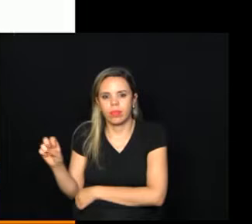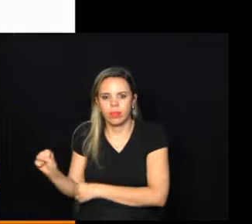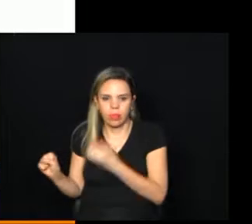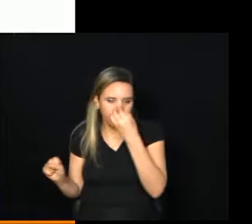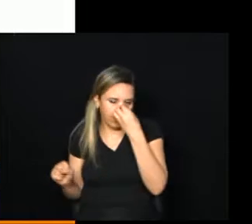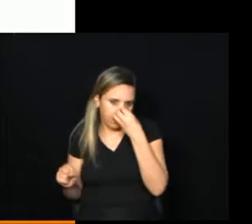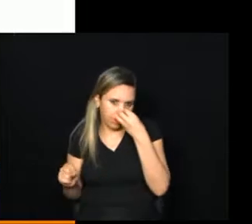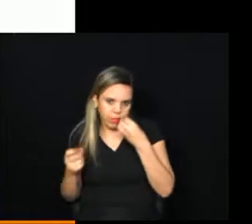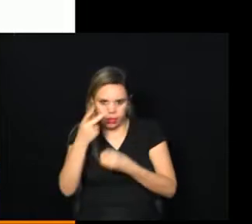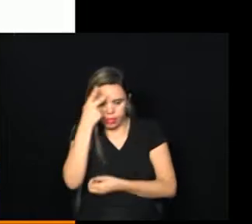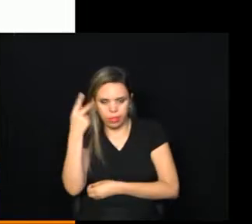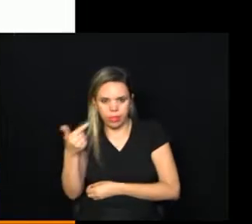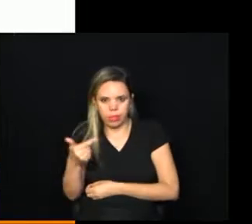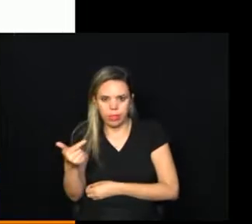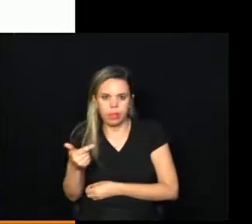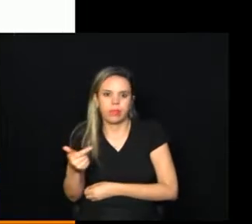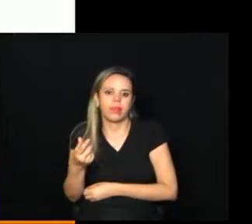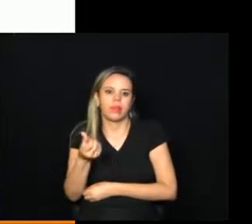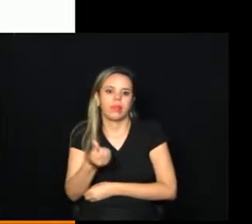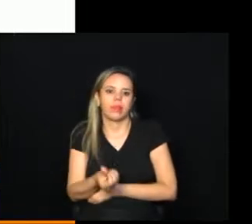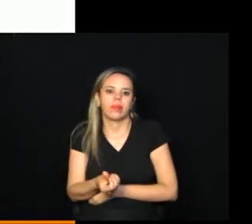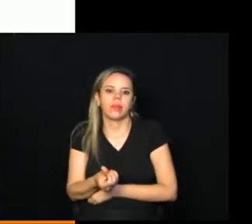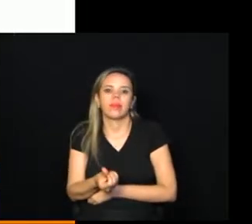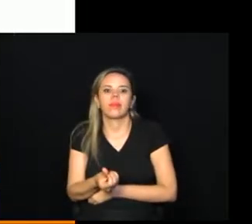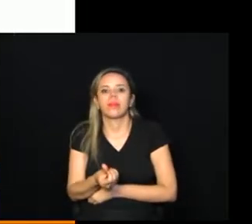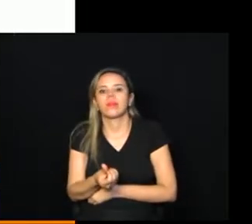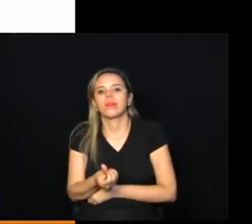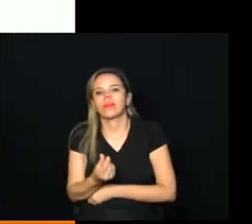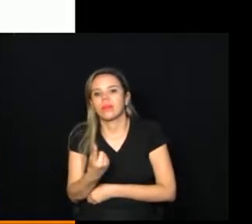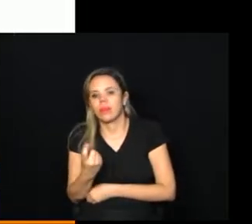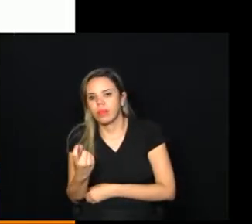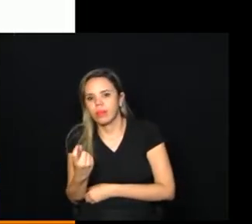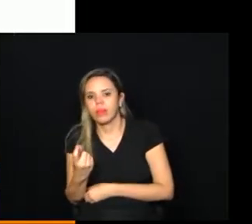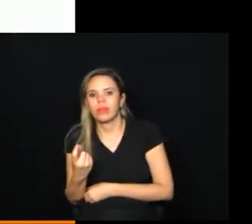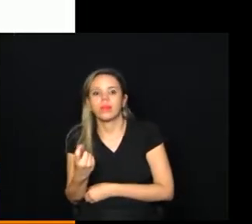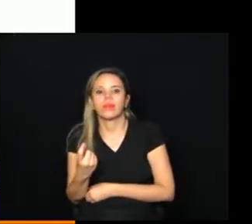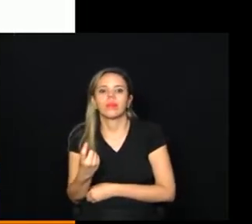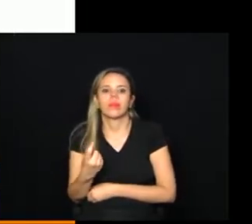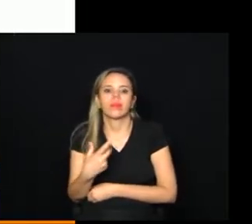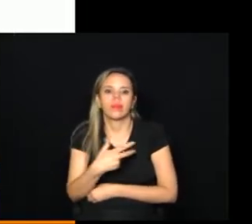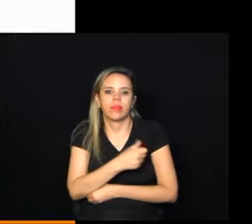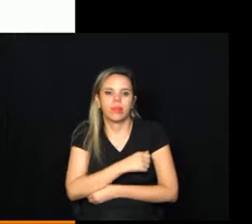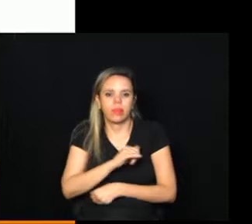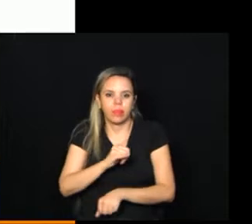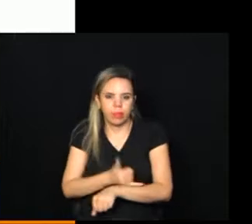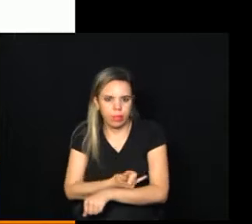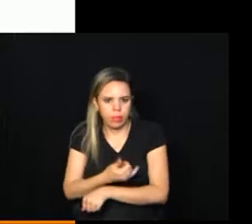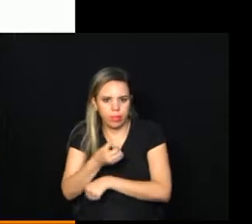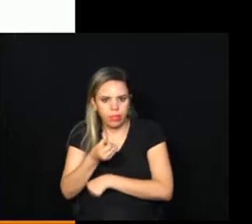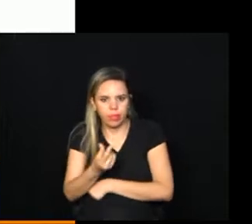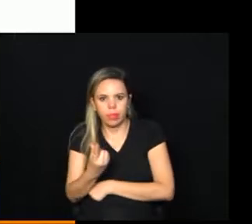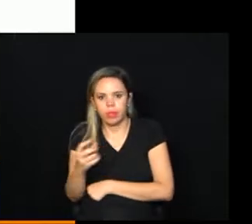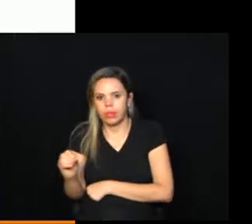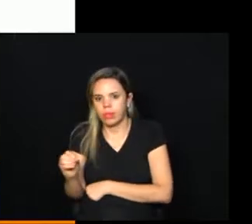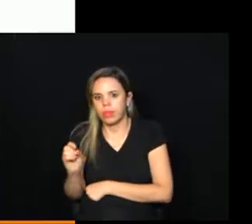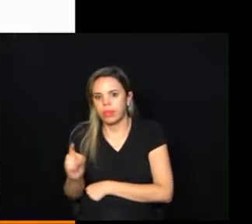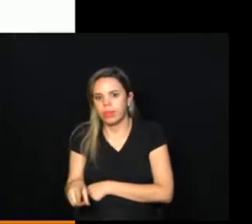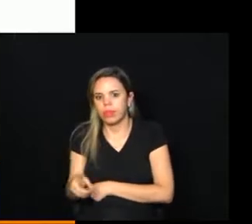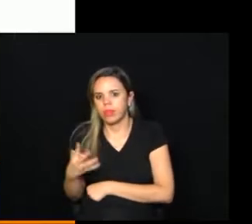883.758 pessoas. Com a segunda dose e a dose única, que é aquela vacina da Janssen,